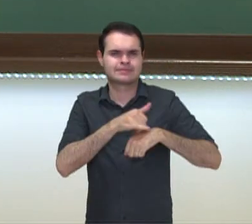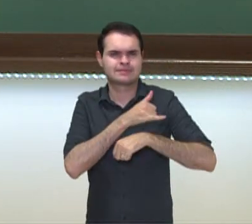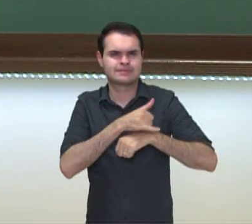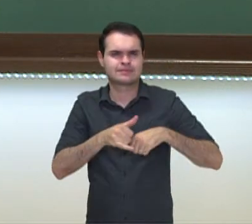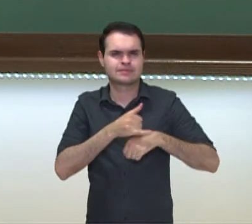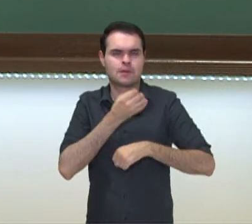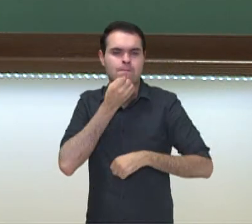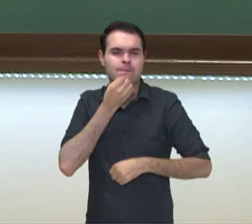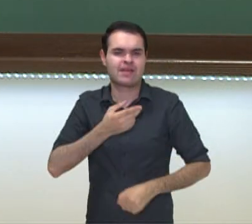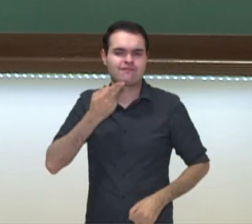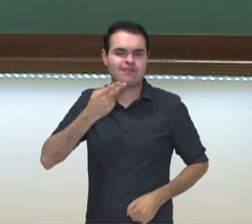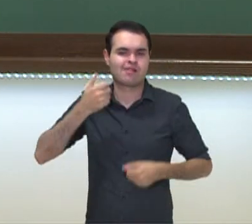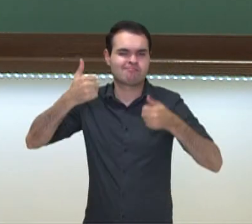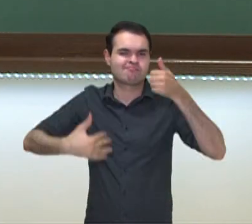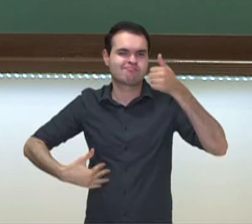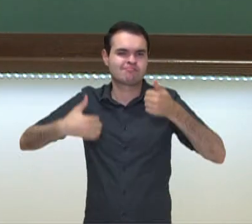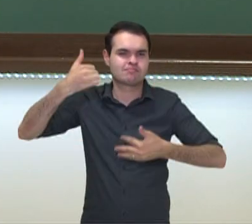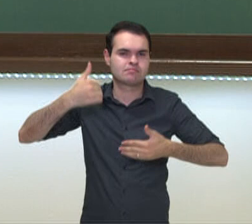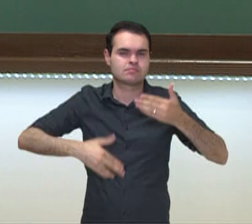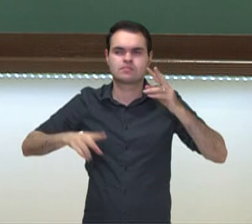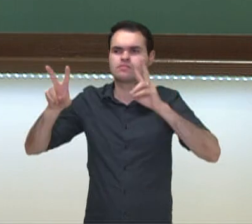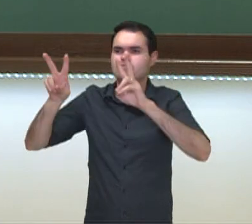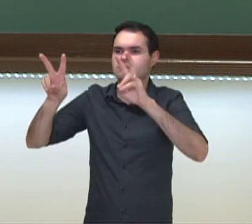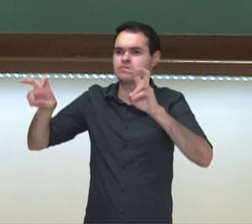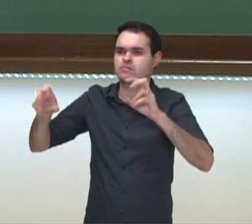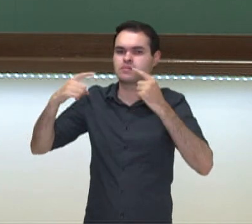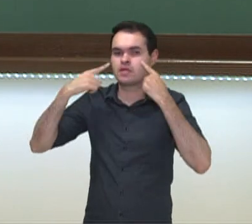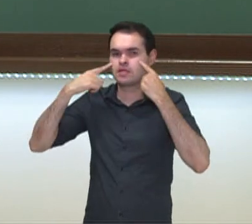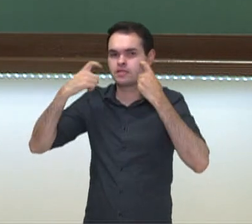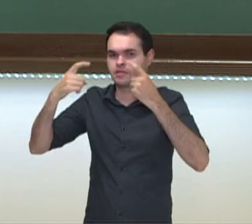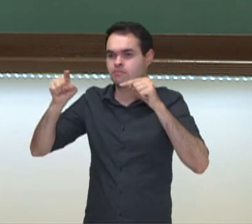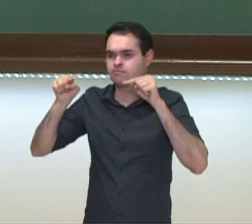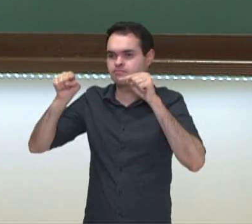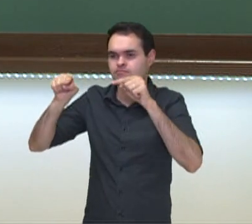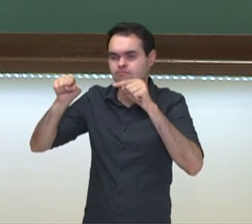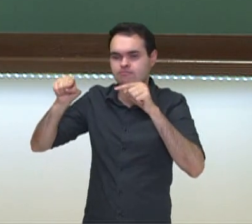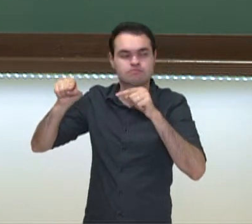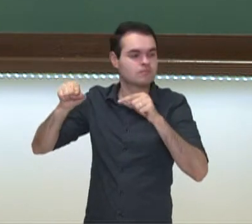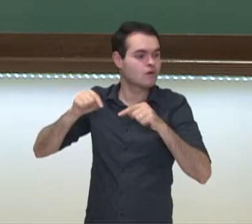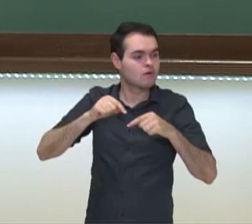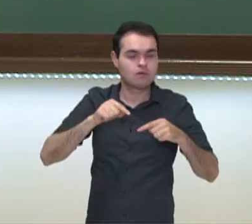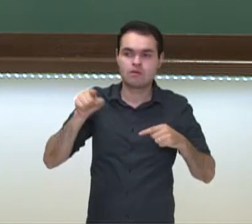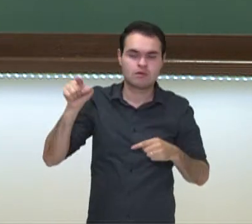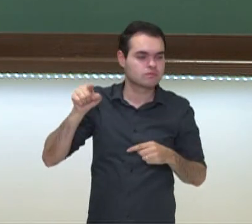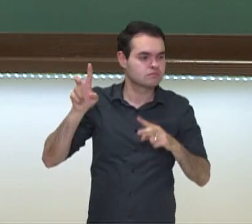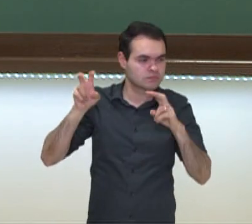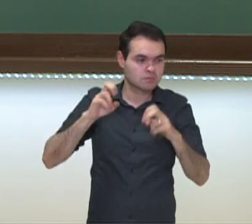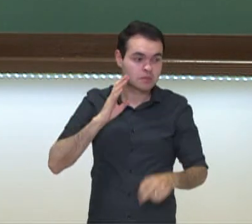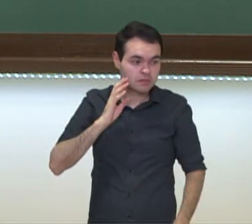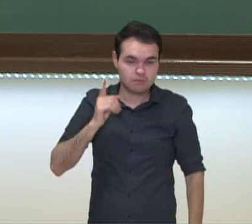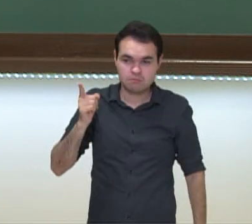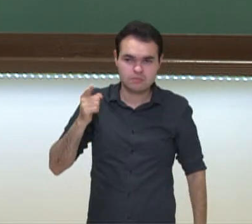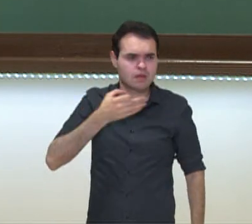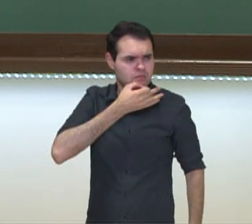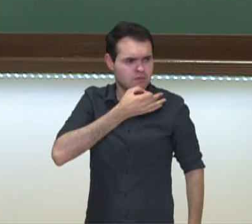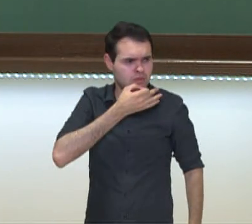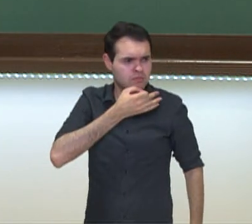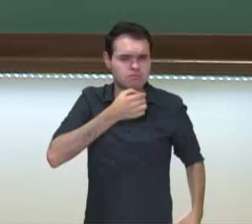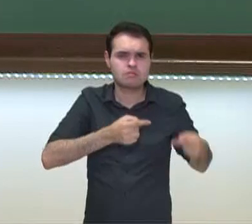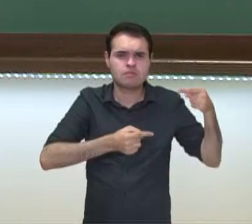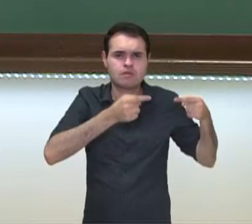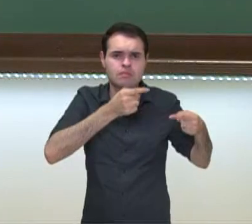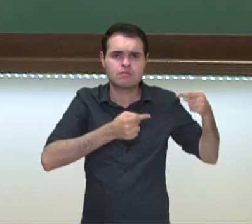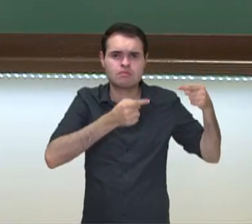falar. Quando você seleciona um tema de interesse, conversa com os colegas, apresenta argumentos